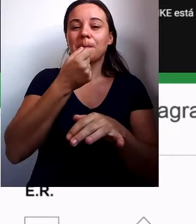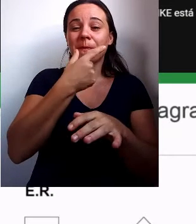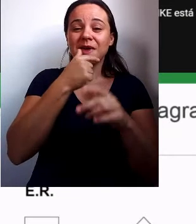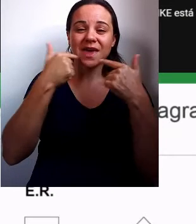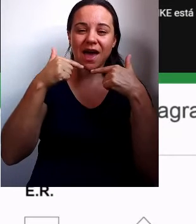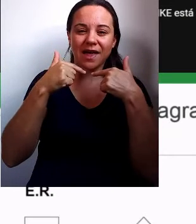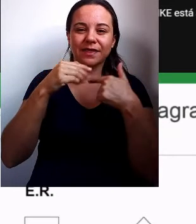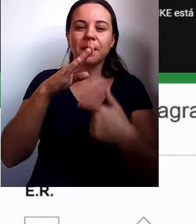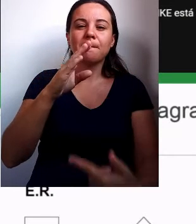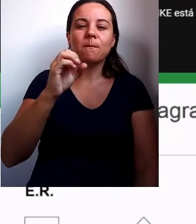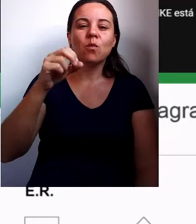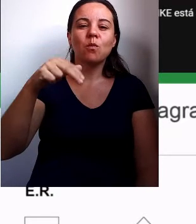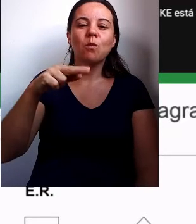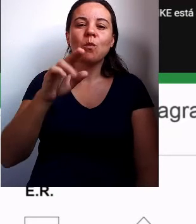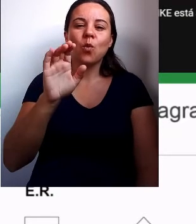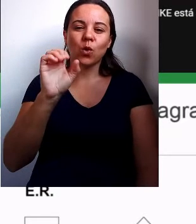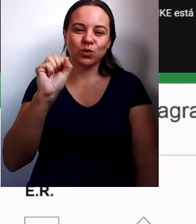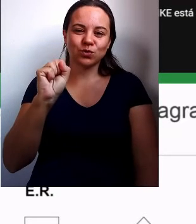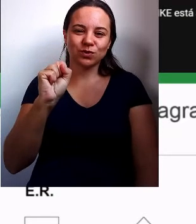final.